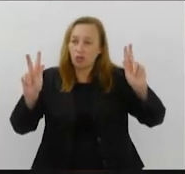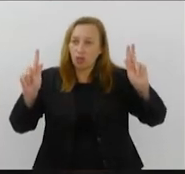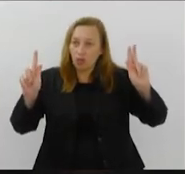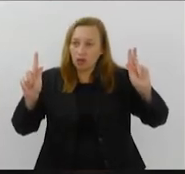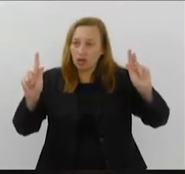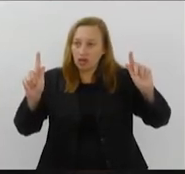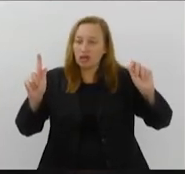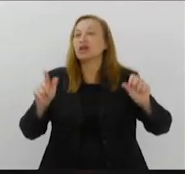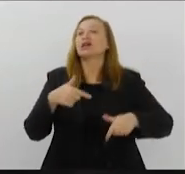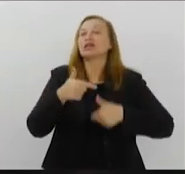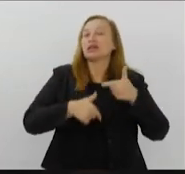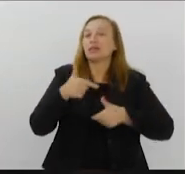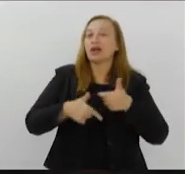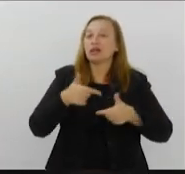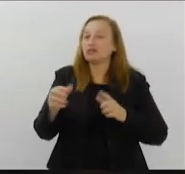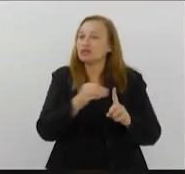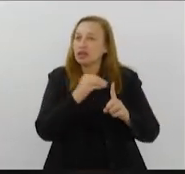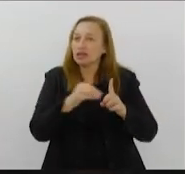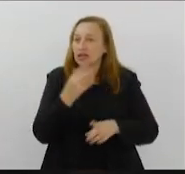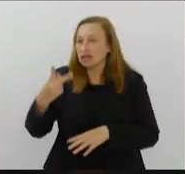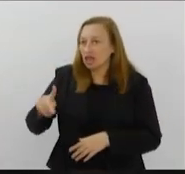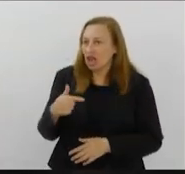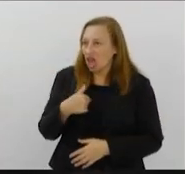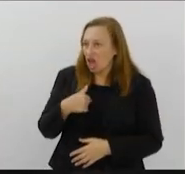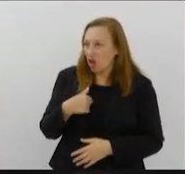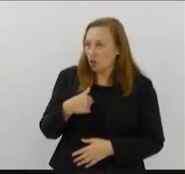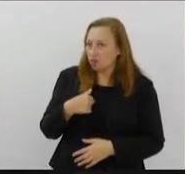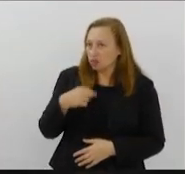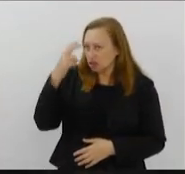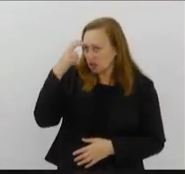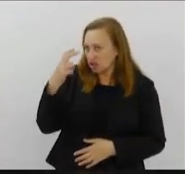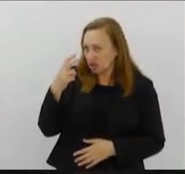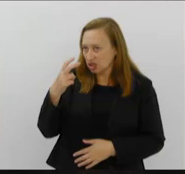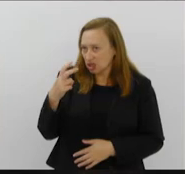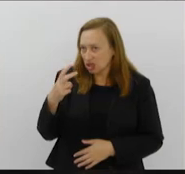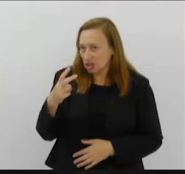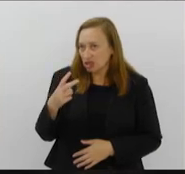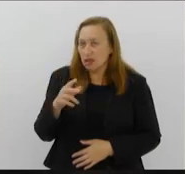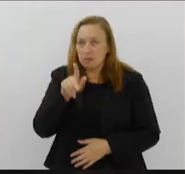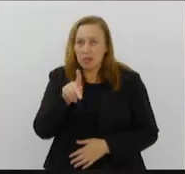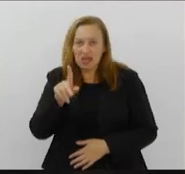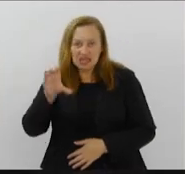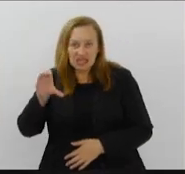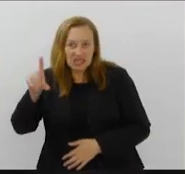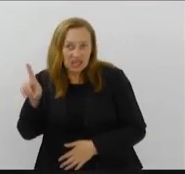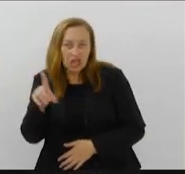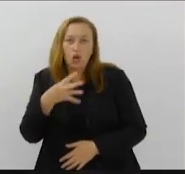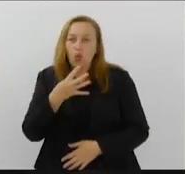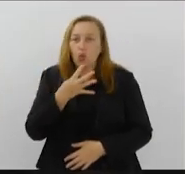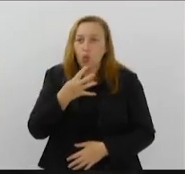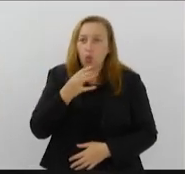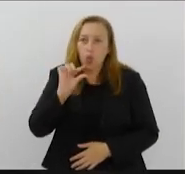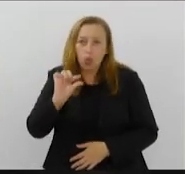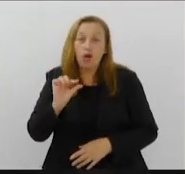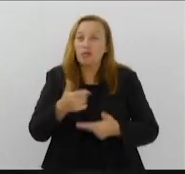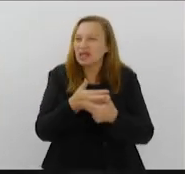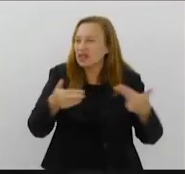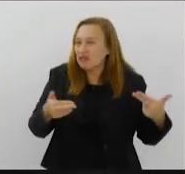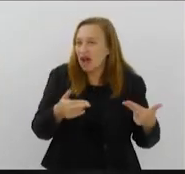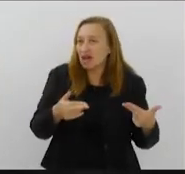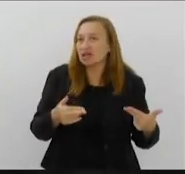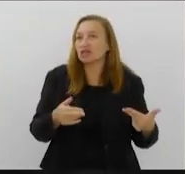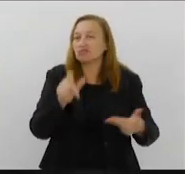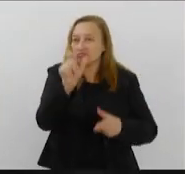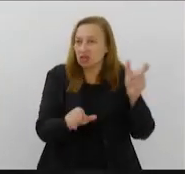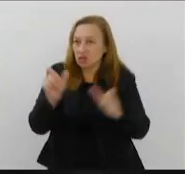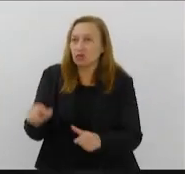com a gente no processo. Porque eu não sou especialista na causa PCD, conheço muito pouco, mas tem muita gente capacitada